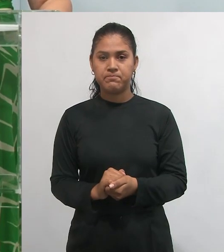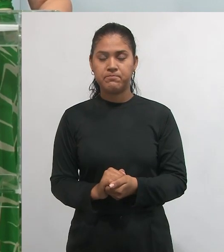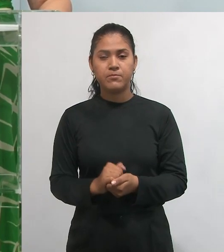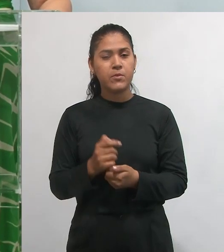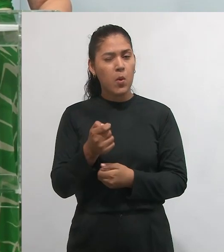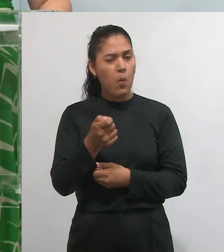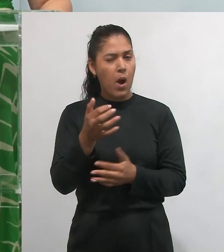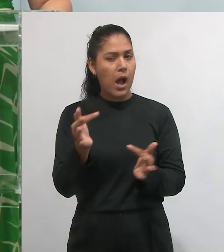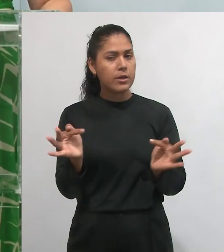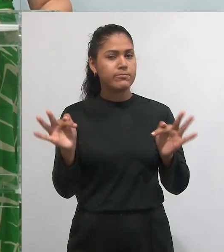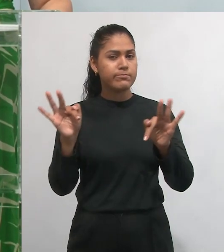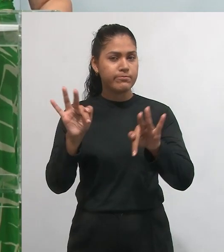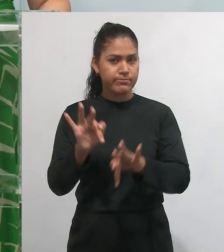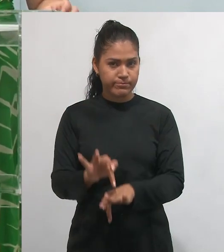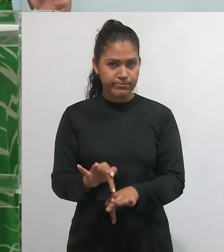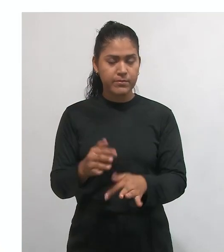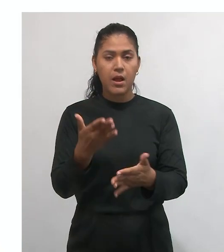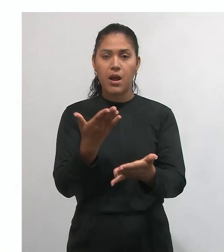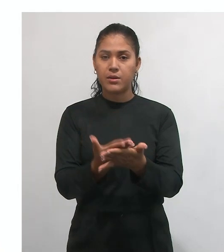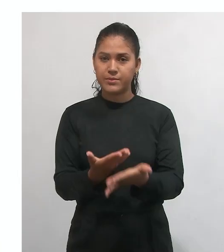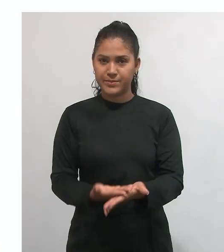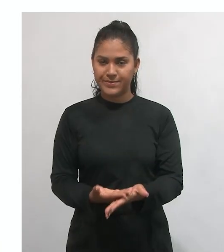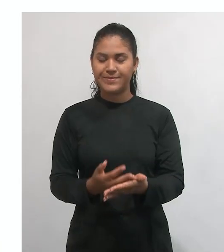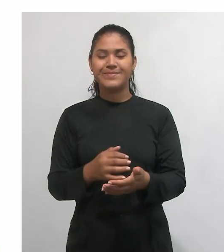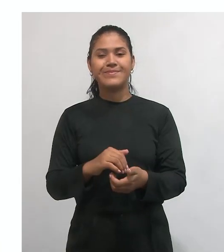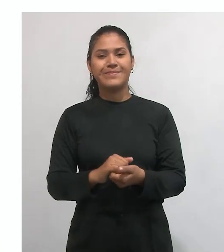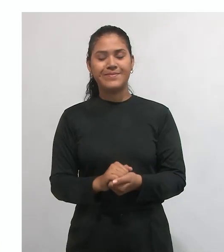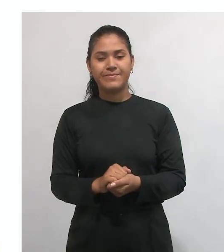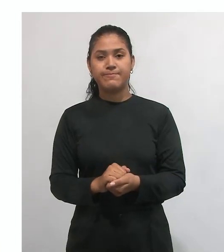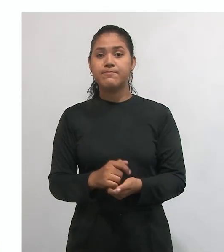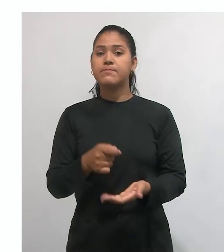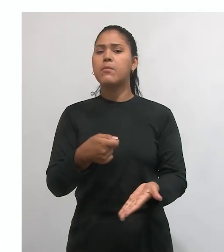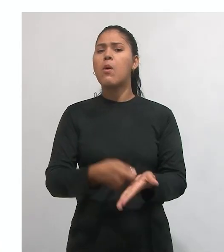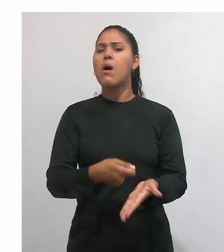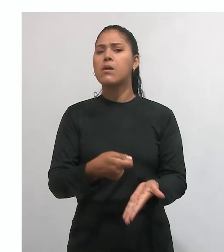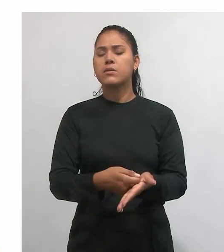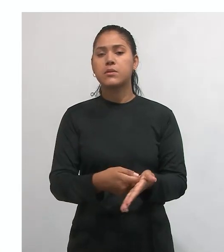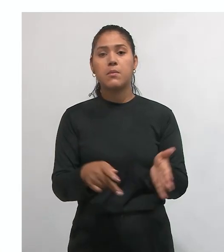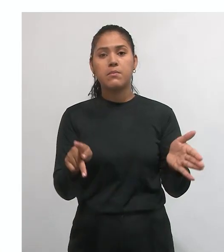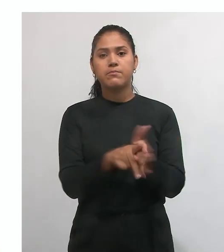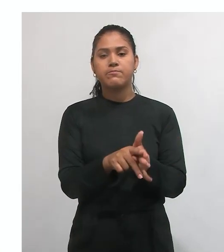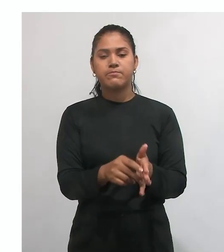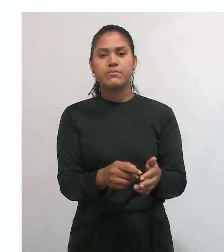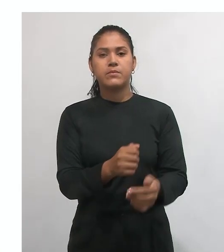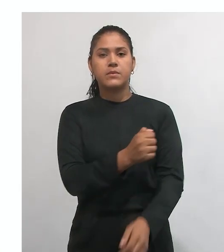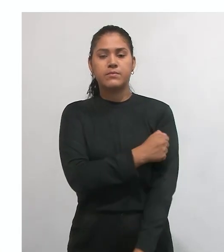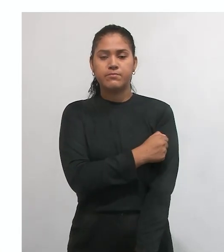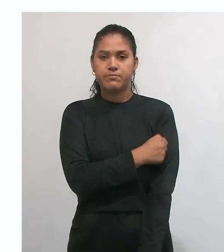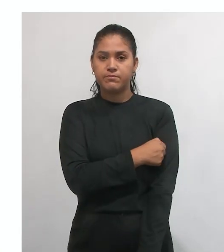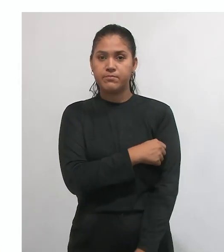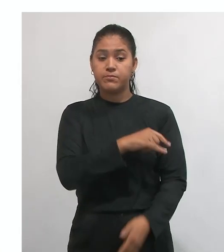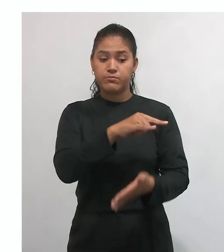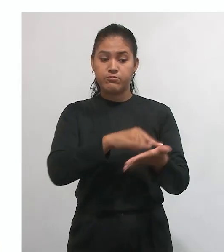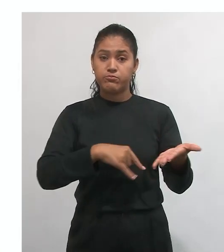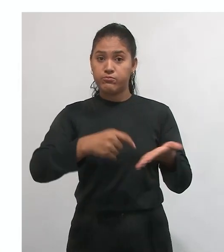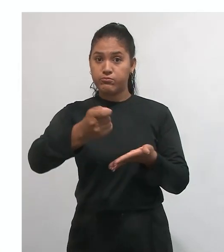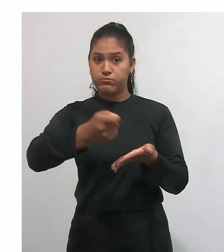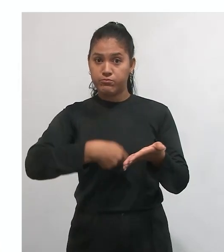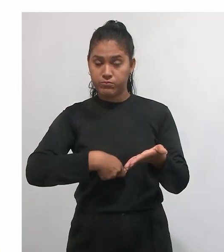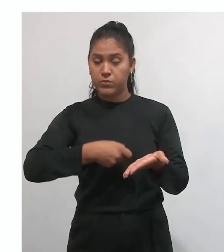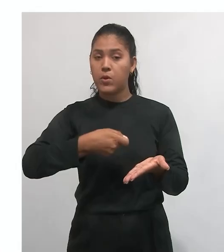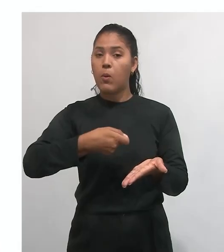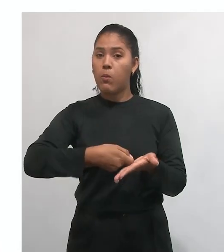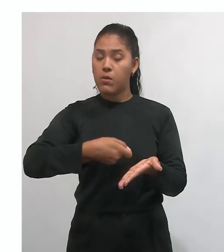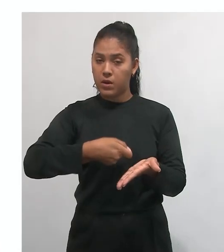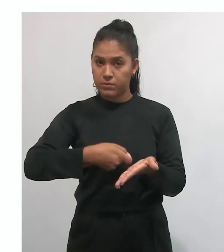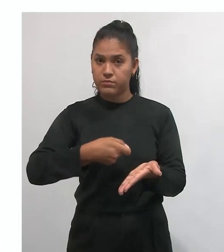conhecer, já estamos quase finalizando. Dentre as obrigações do estagiário, tem-se a assinatura do termo de